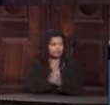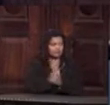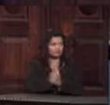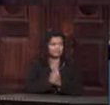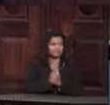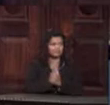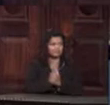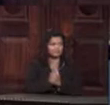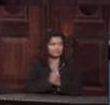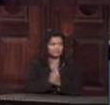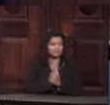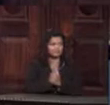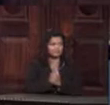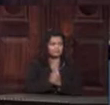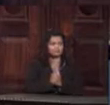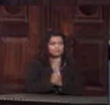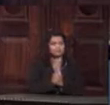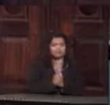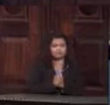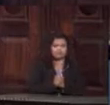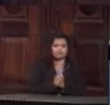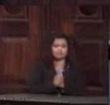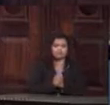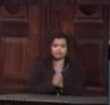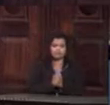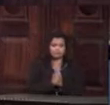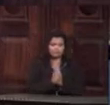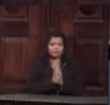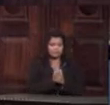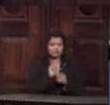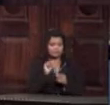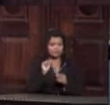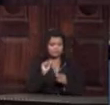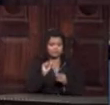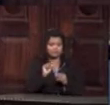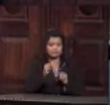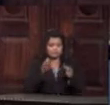do tema da do tema da soberania nacional